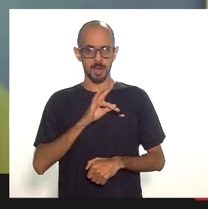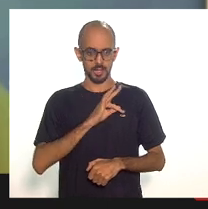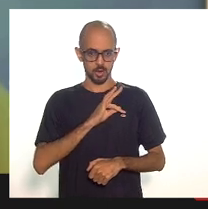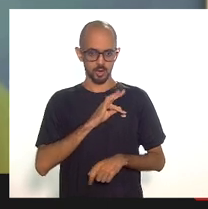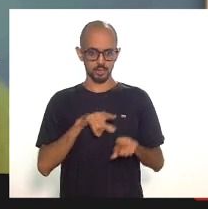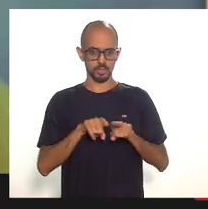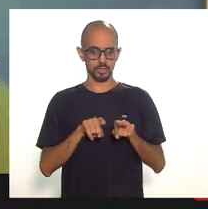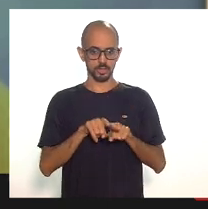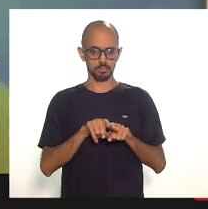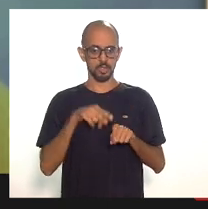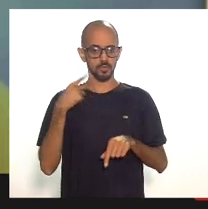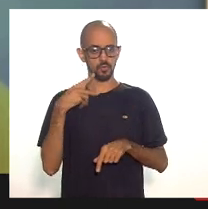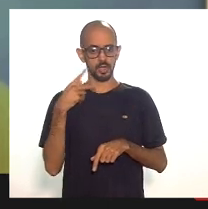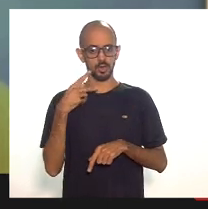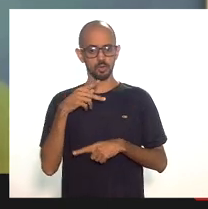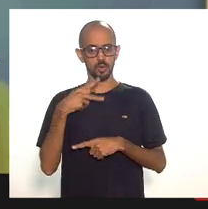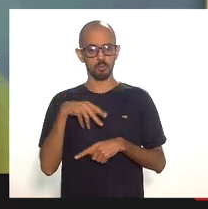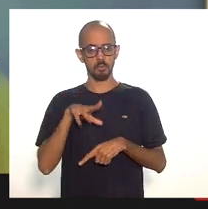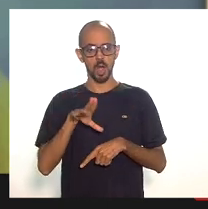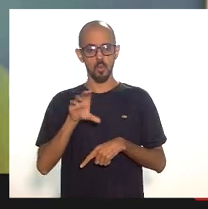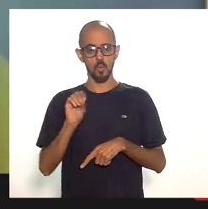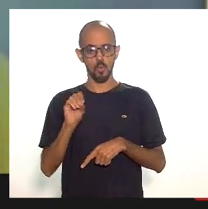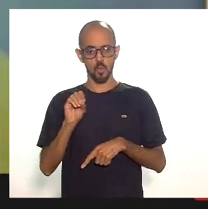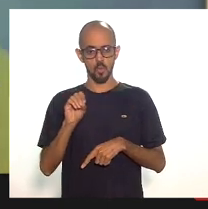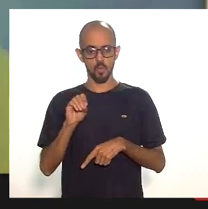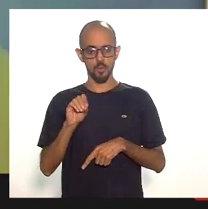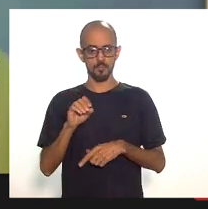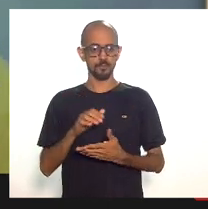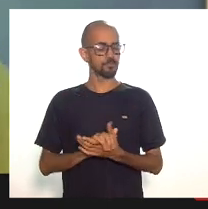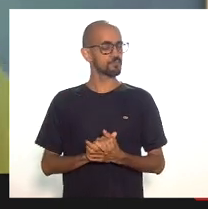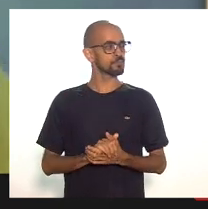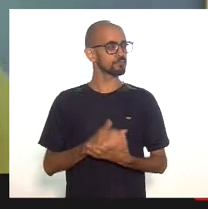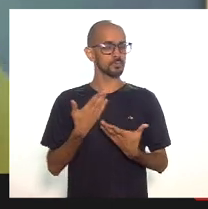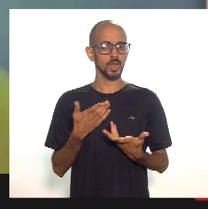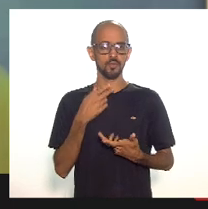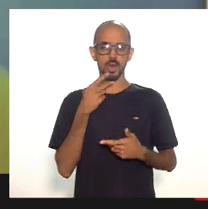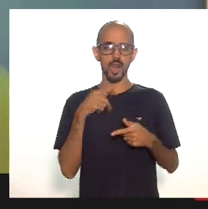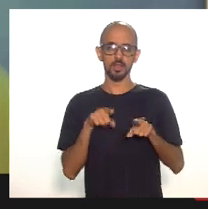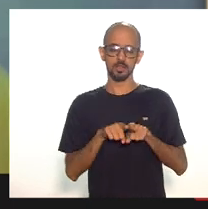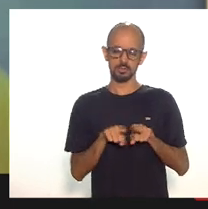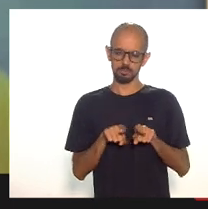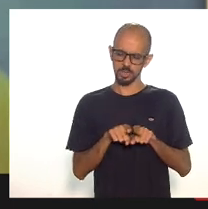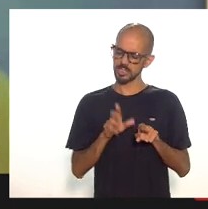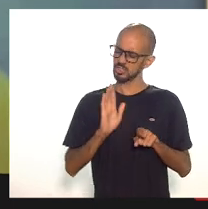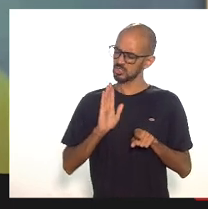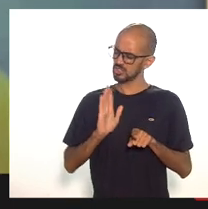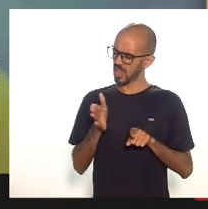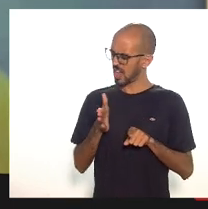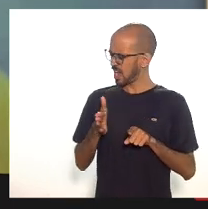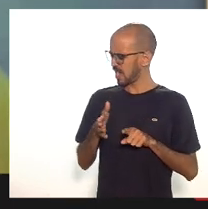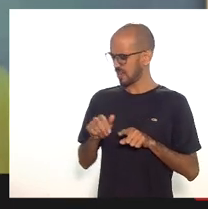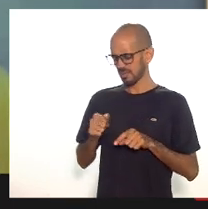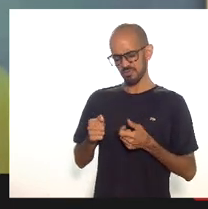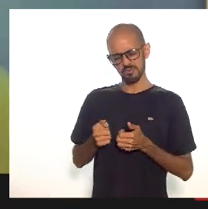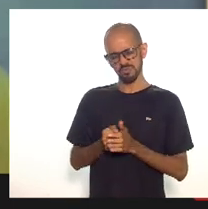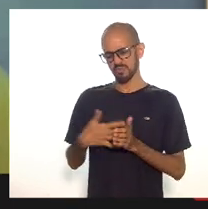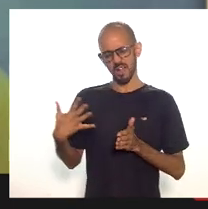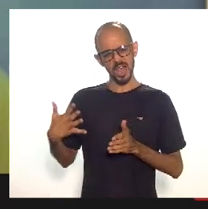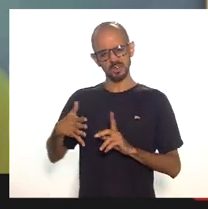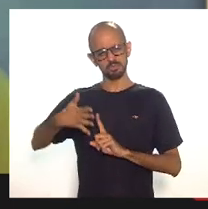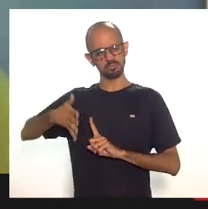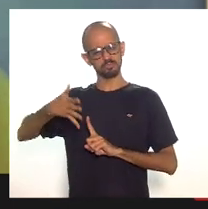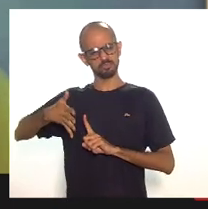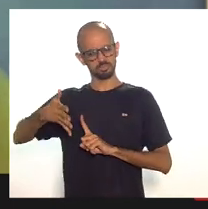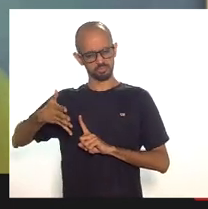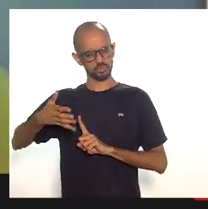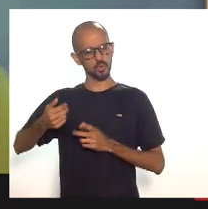Pinheiro por essa audiência pública. Dizer que já fui contemplado por várias falas que me antecederam, mas gostaria